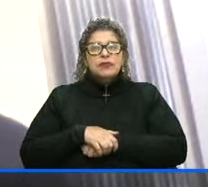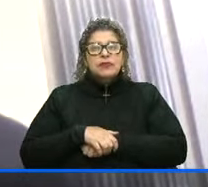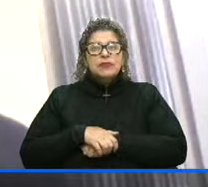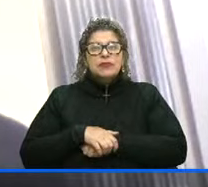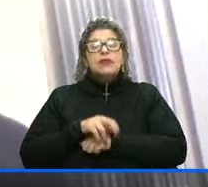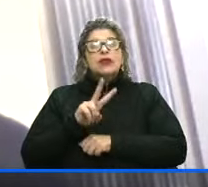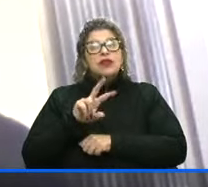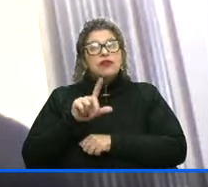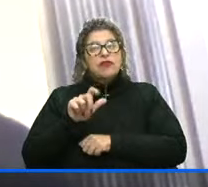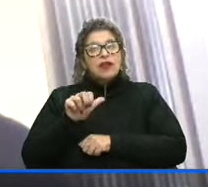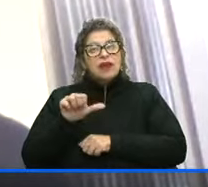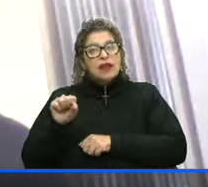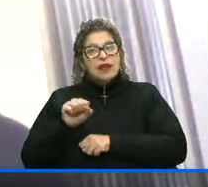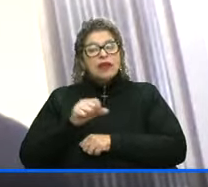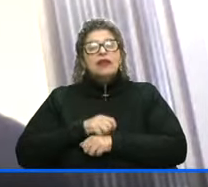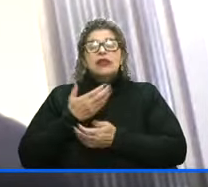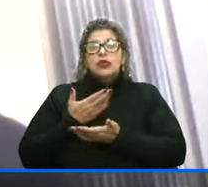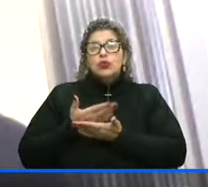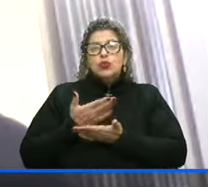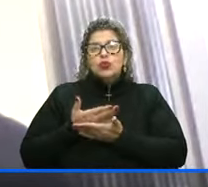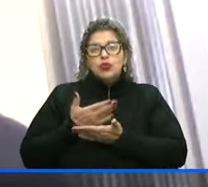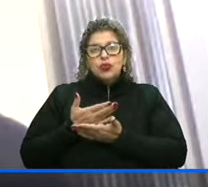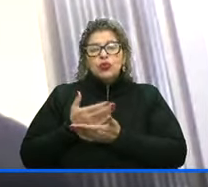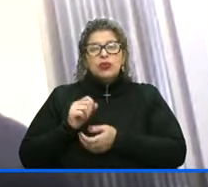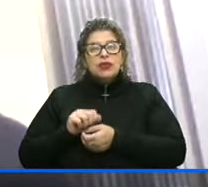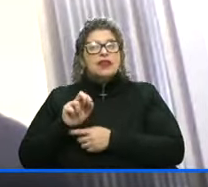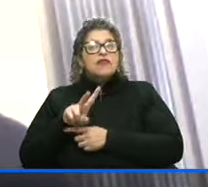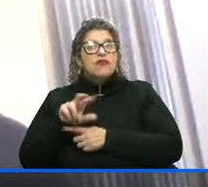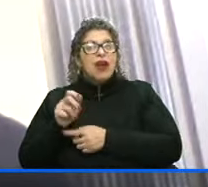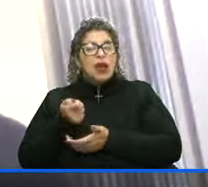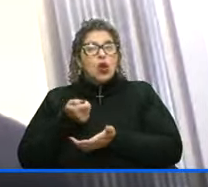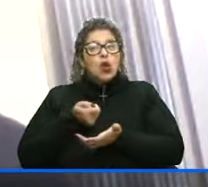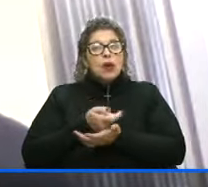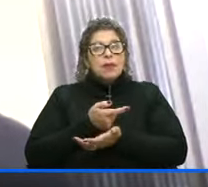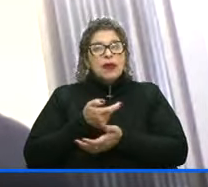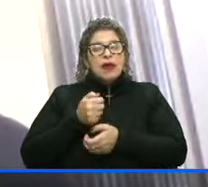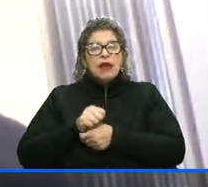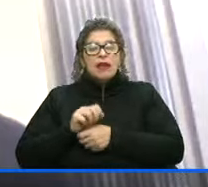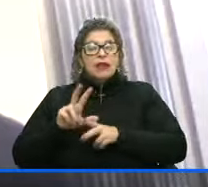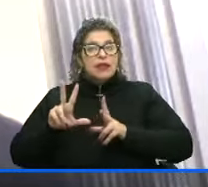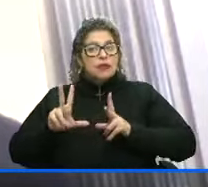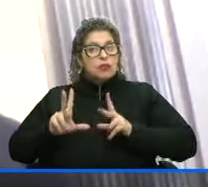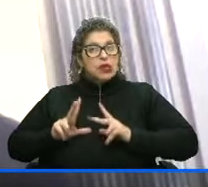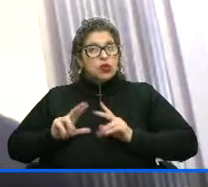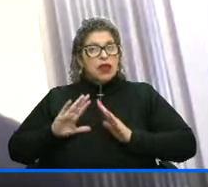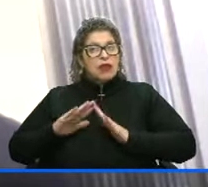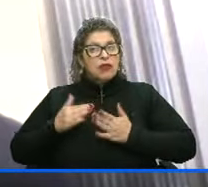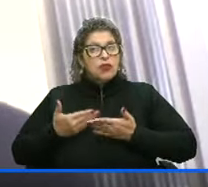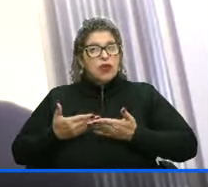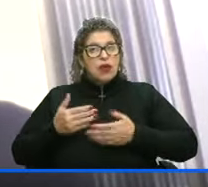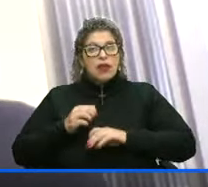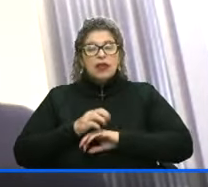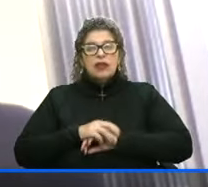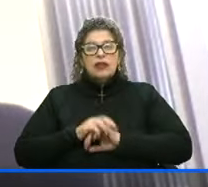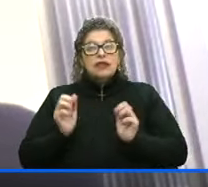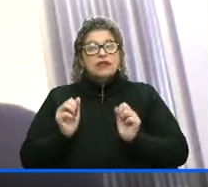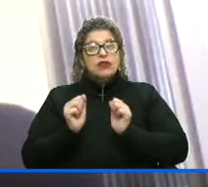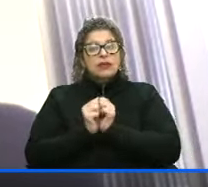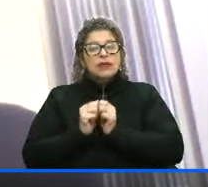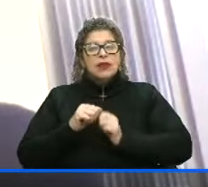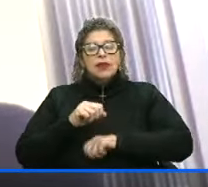Das vagas, desse estudo que está sendo feito, das vagas compradas, né? Das particulares, ele está sendo feito junto